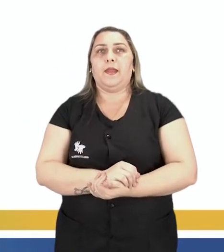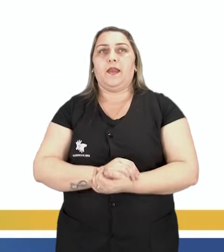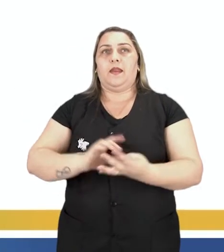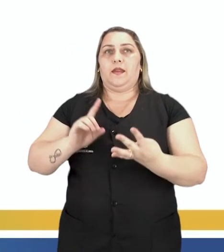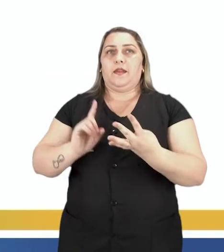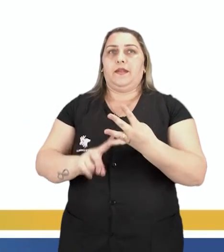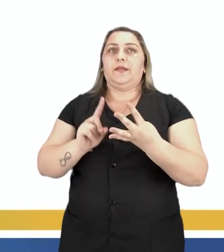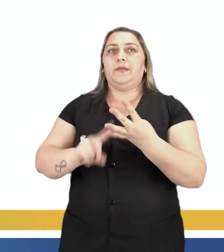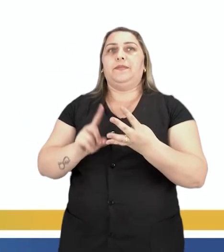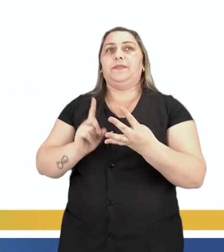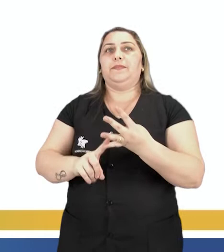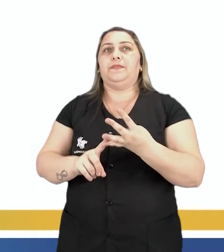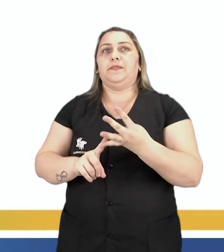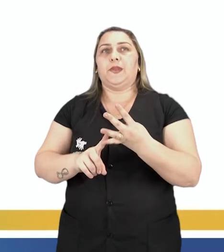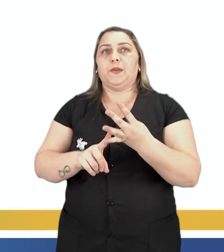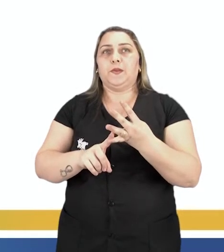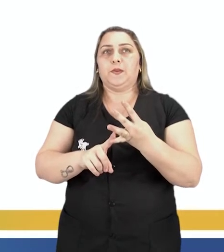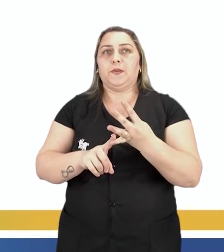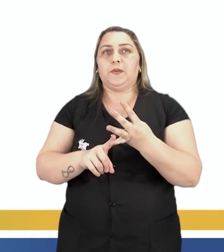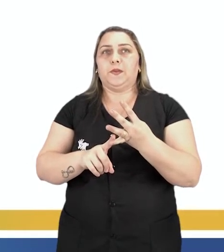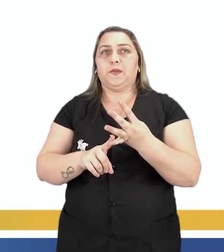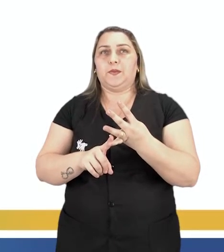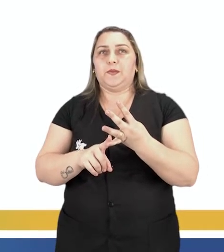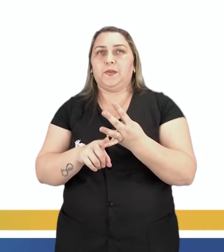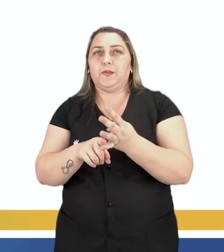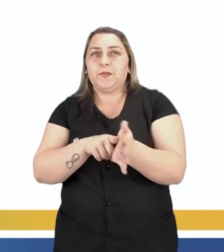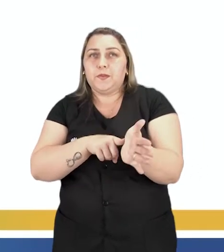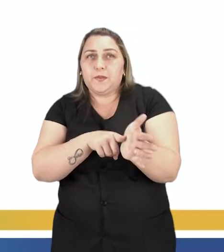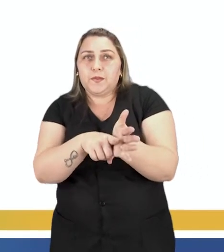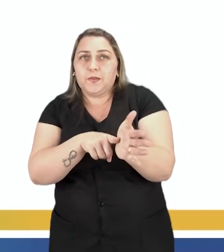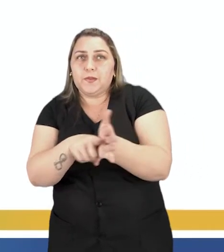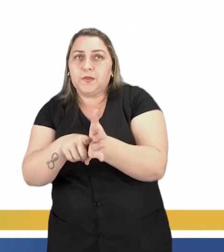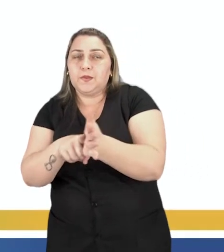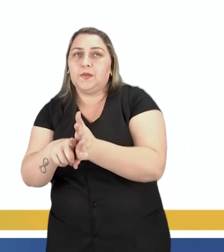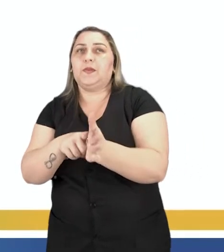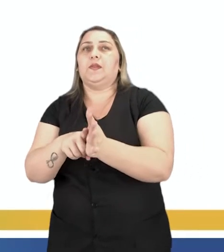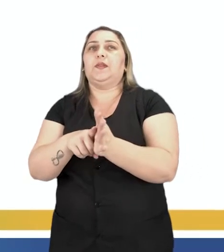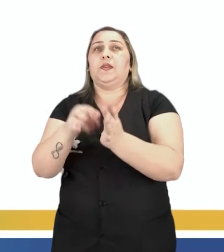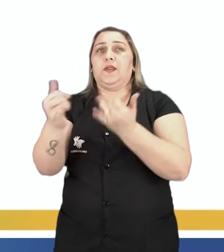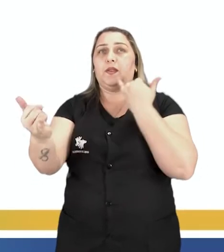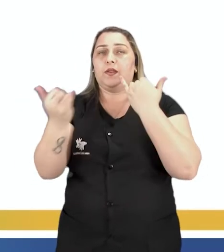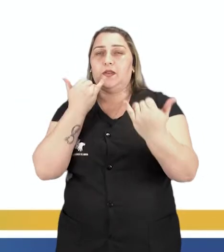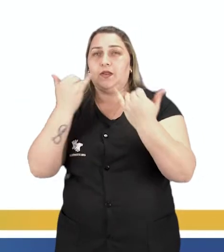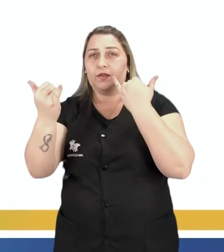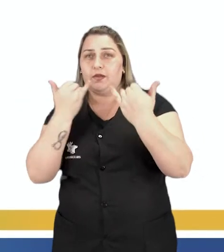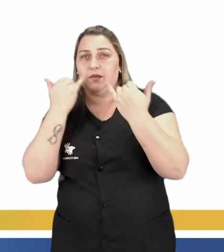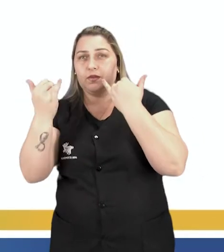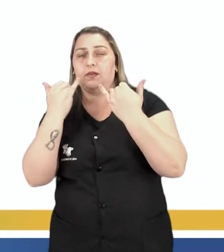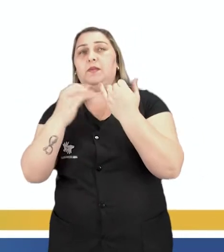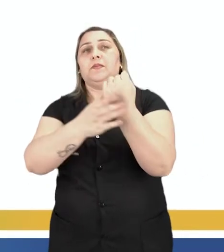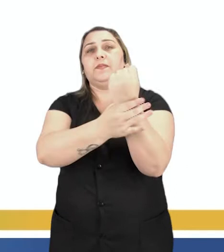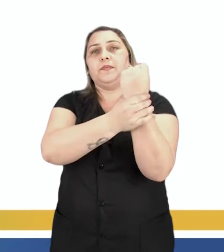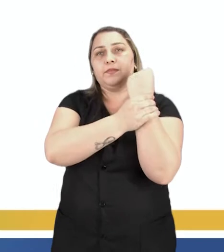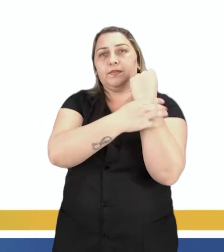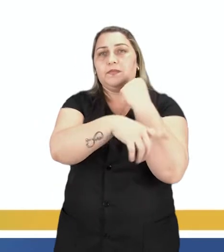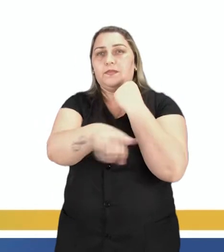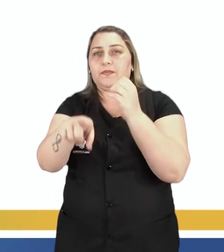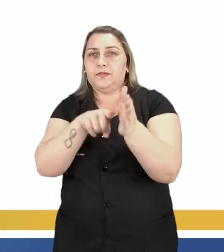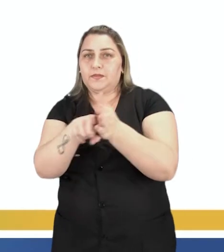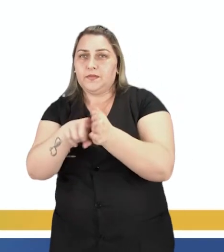Número 4. Consulte fontes com reputação, tá? Uma forma de garantir que a sua pesquisa